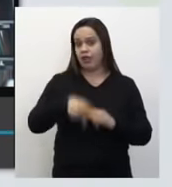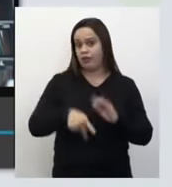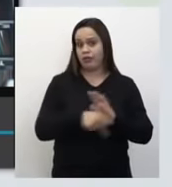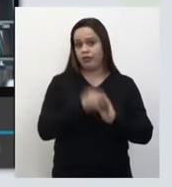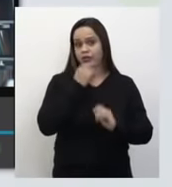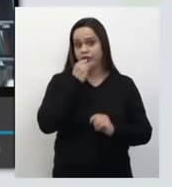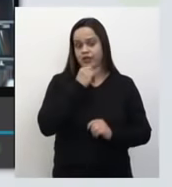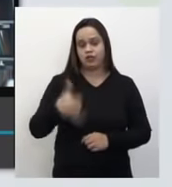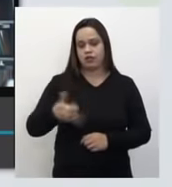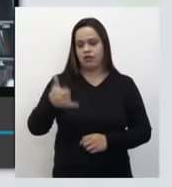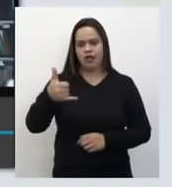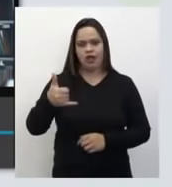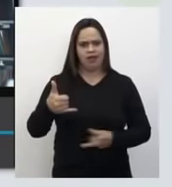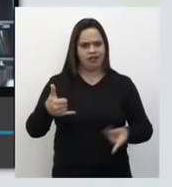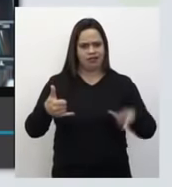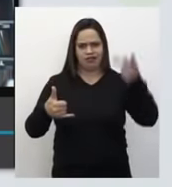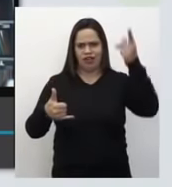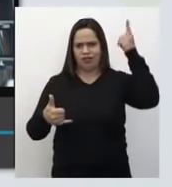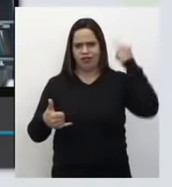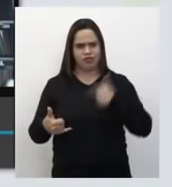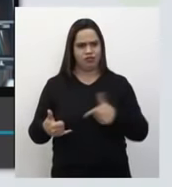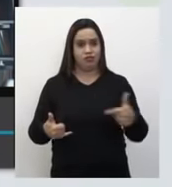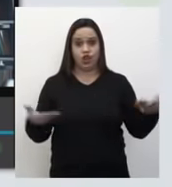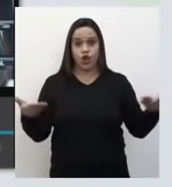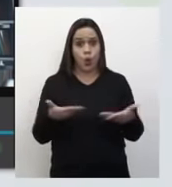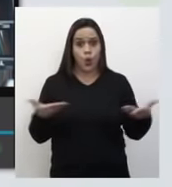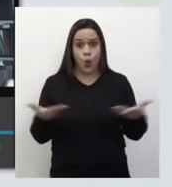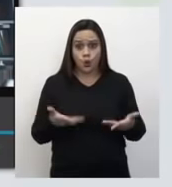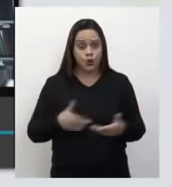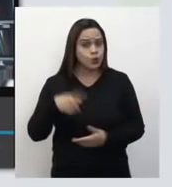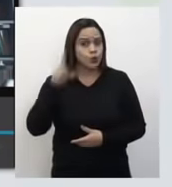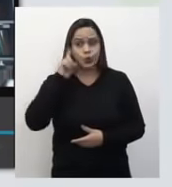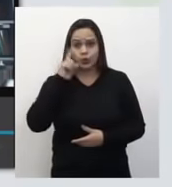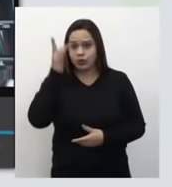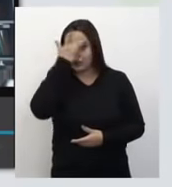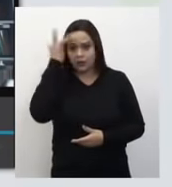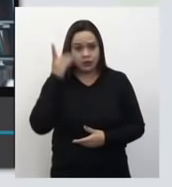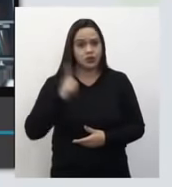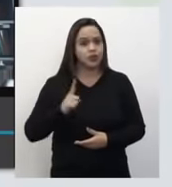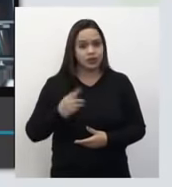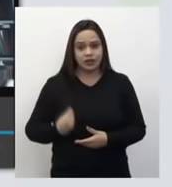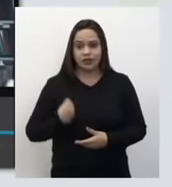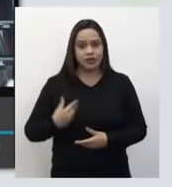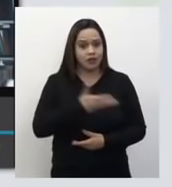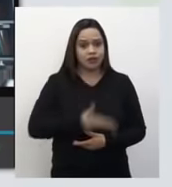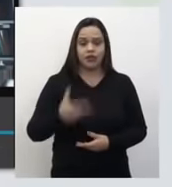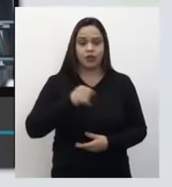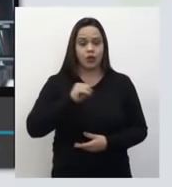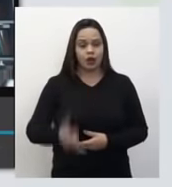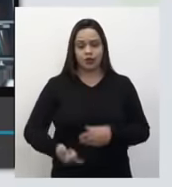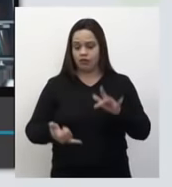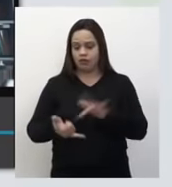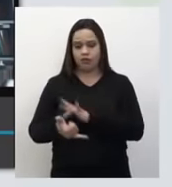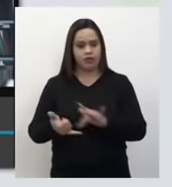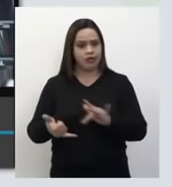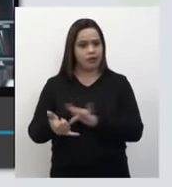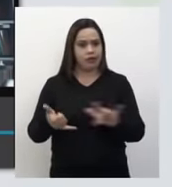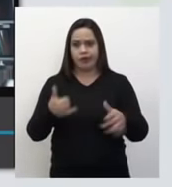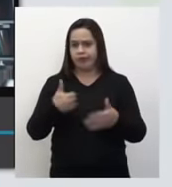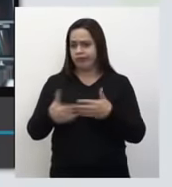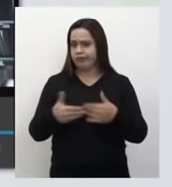20 anos atrás, hoje em dia está tudo pintelado aí, né? Quase todo mundo usa o telefone celular, né? Em um nível ou outro. Ou é o smartphone, ou é algum outro telefone, alguma